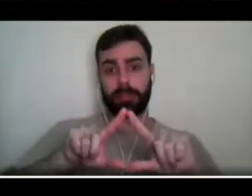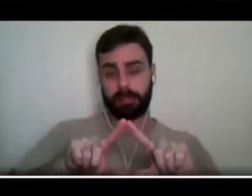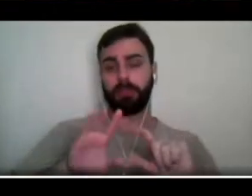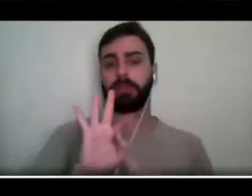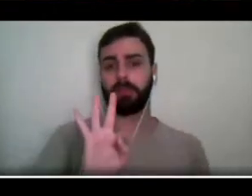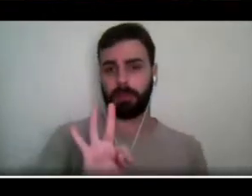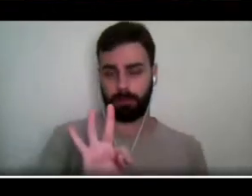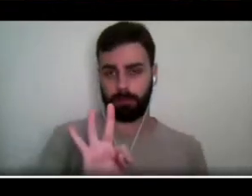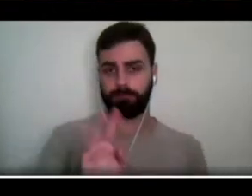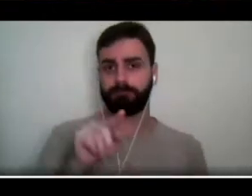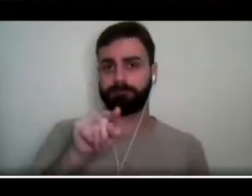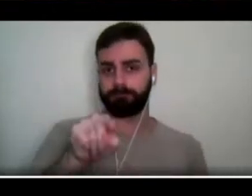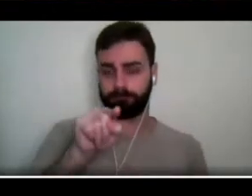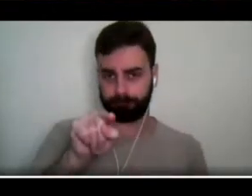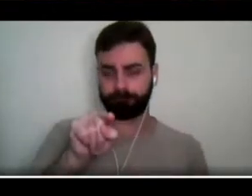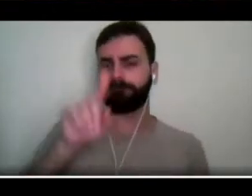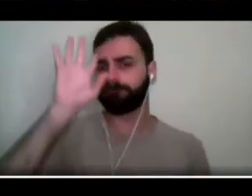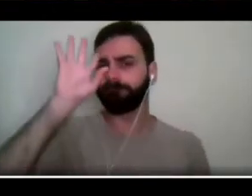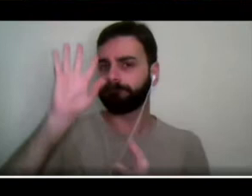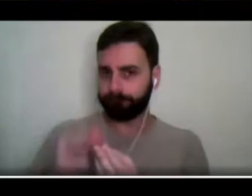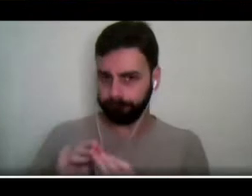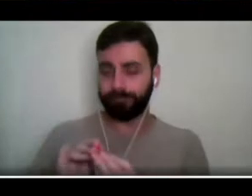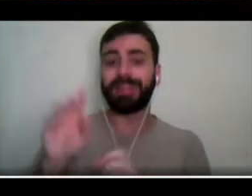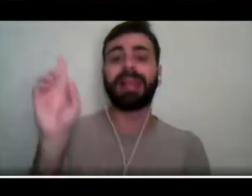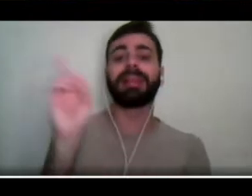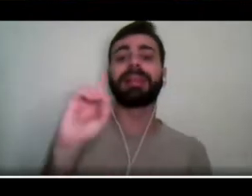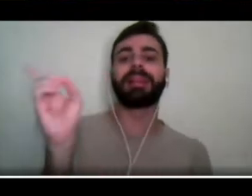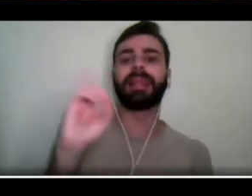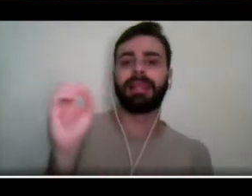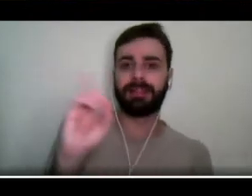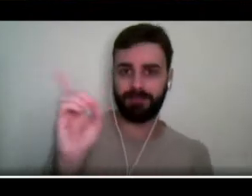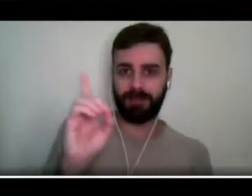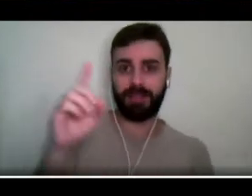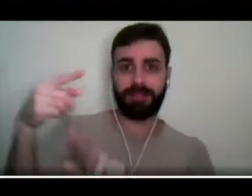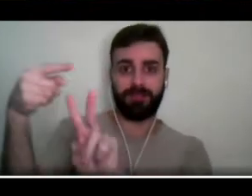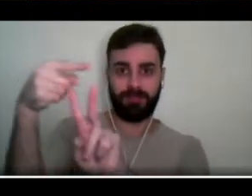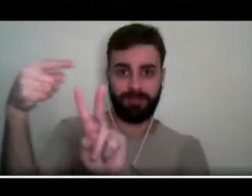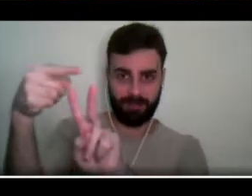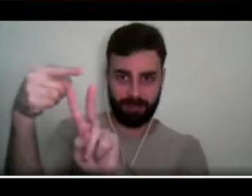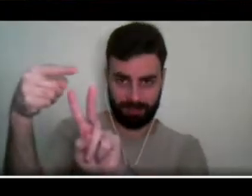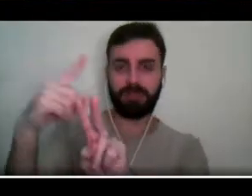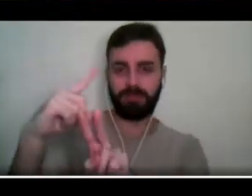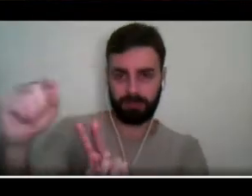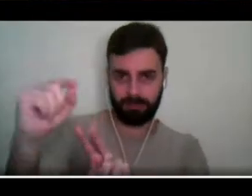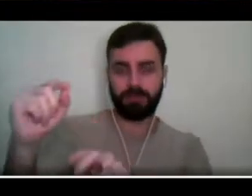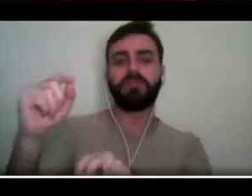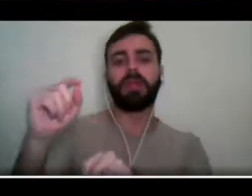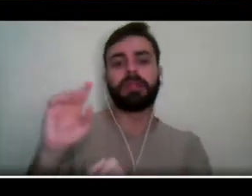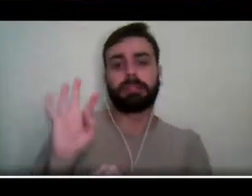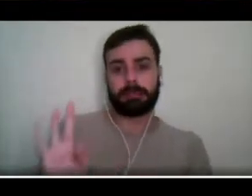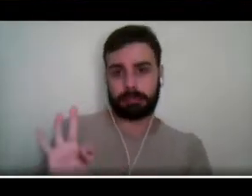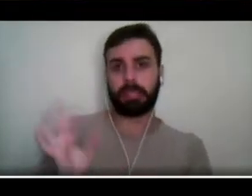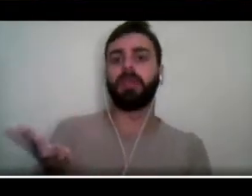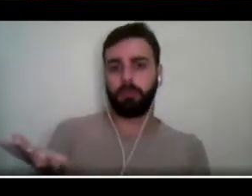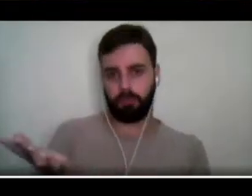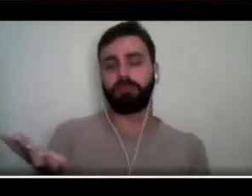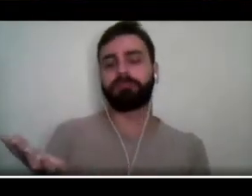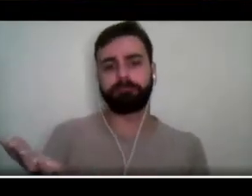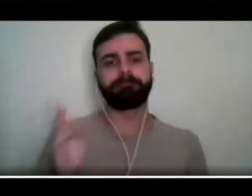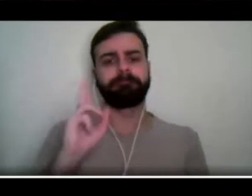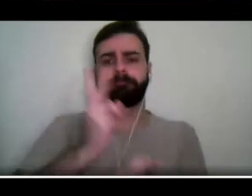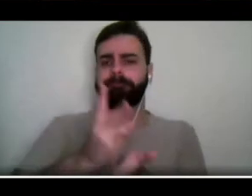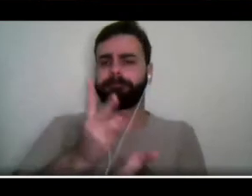ΔT, e isso é simplesmente a derivada do vetor velocidade no tempo. E exatamente como